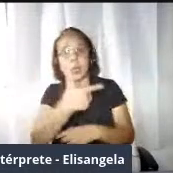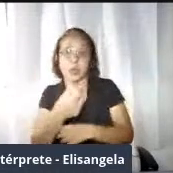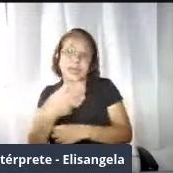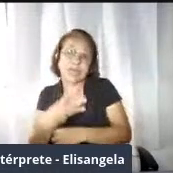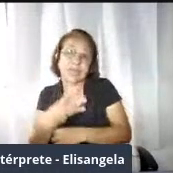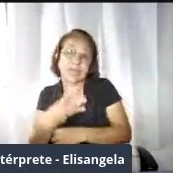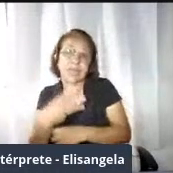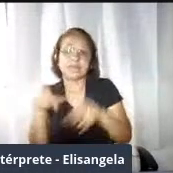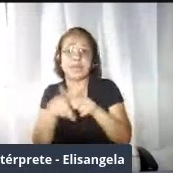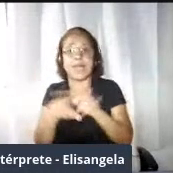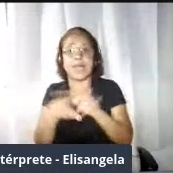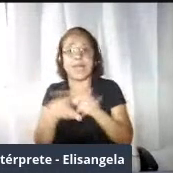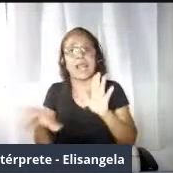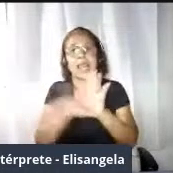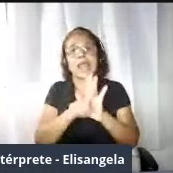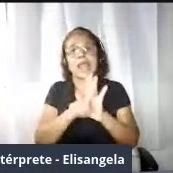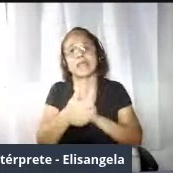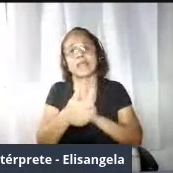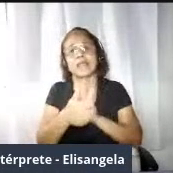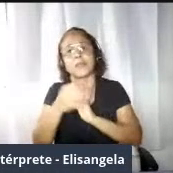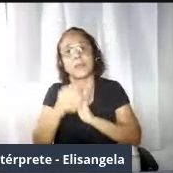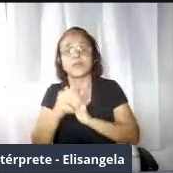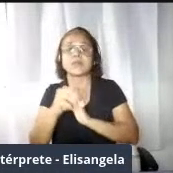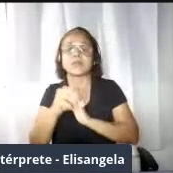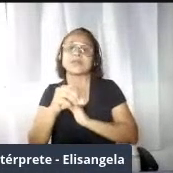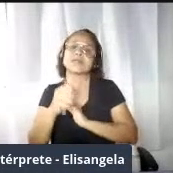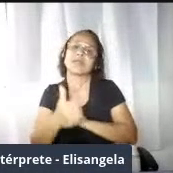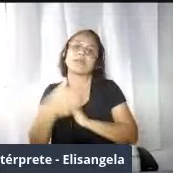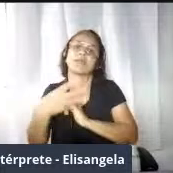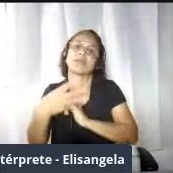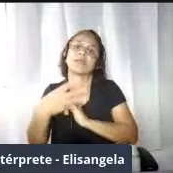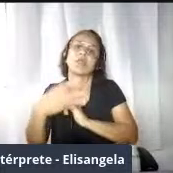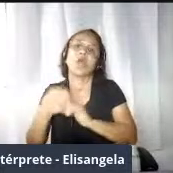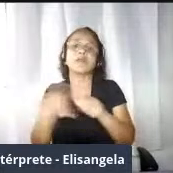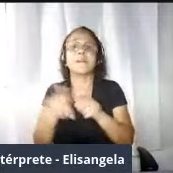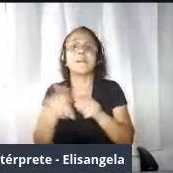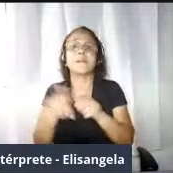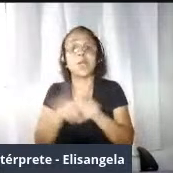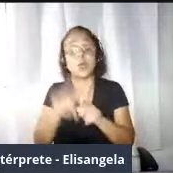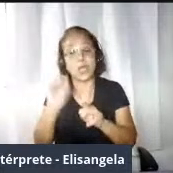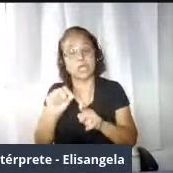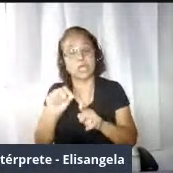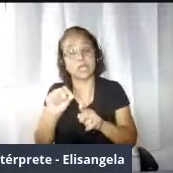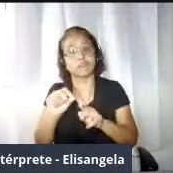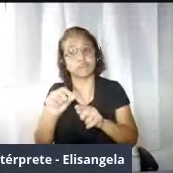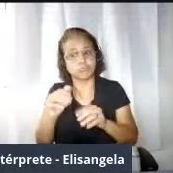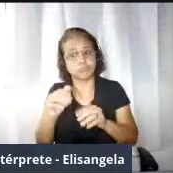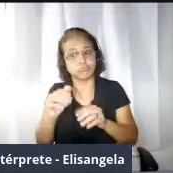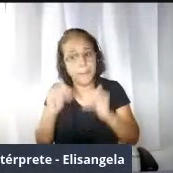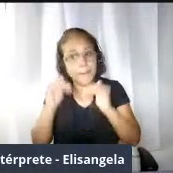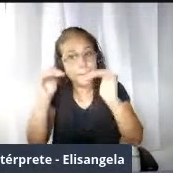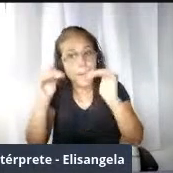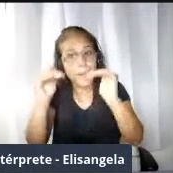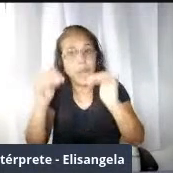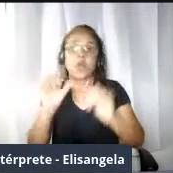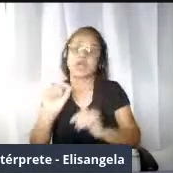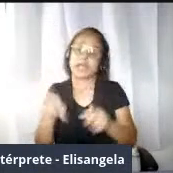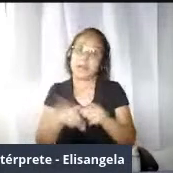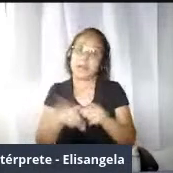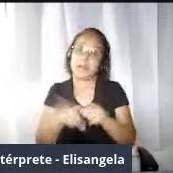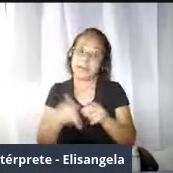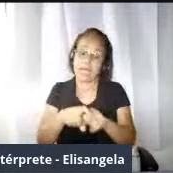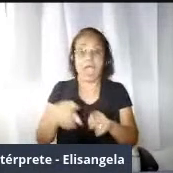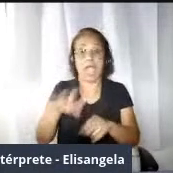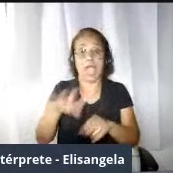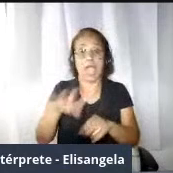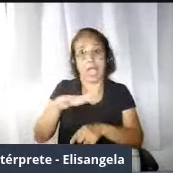10.639. Então, tudo isso estava em ebulição na sociedade e também estava indo. A história da educação também foi chamada, né, foi convocada a